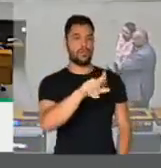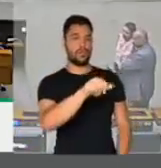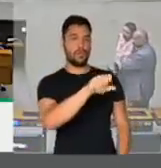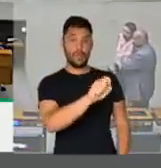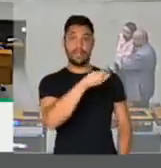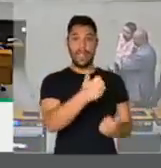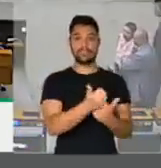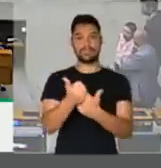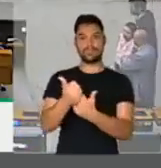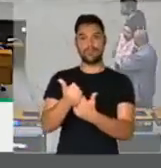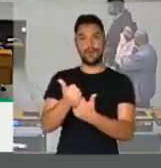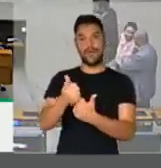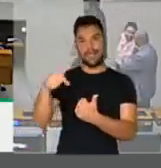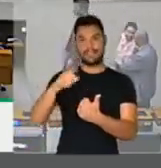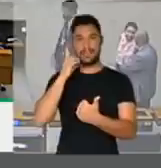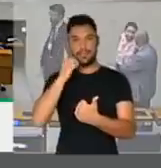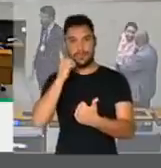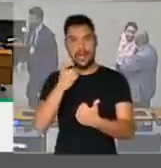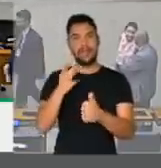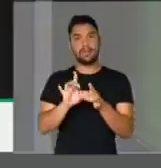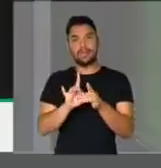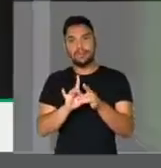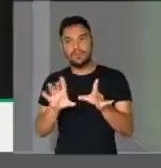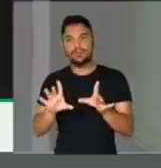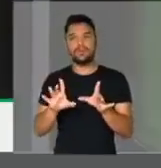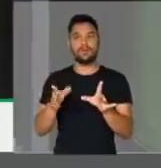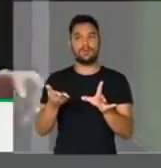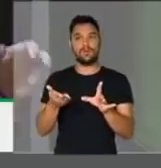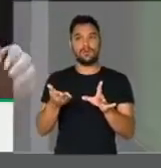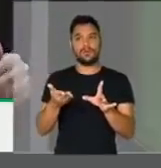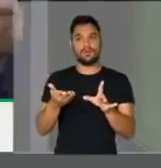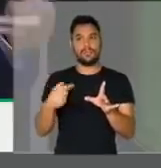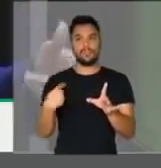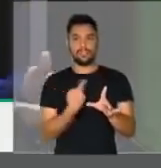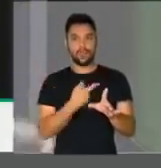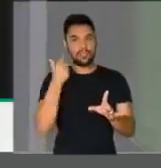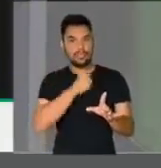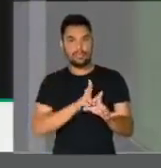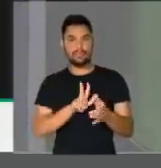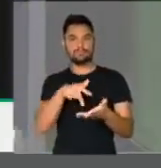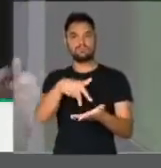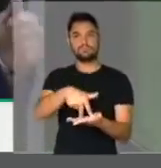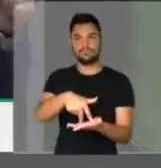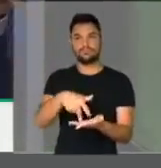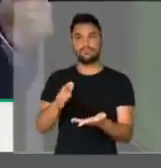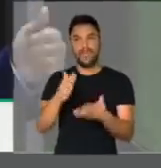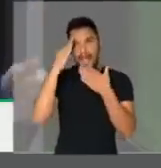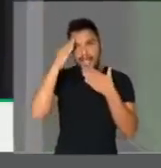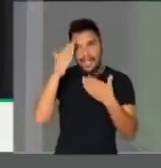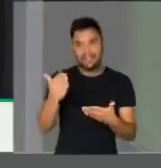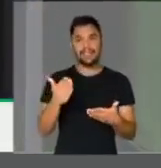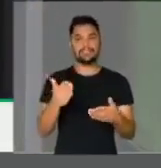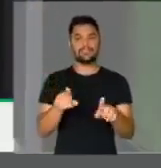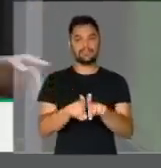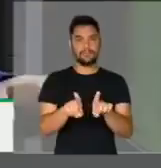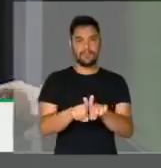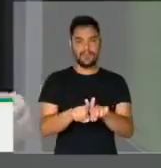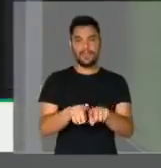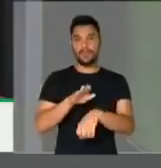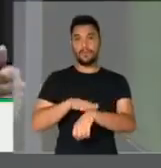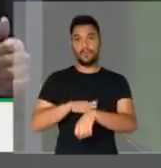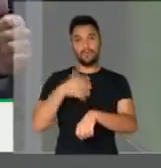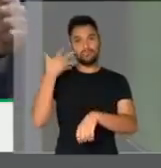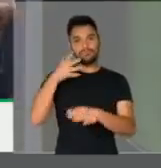assessor parlamentar, que garantiu a permuta para que a gente pudesse estar aqui nesse momento fazendo uso da palavra. Agradeço, nesse